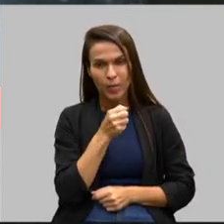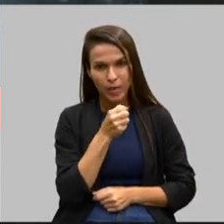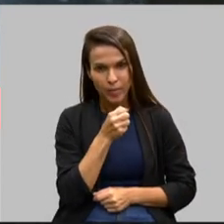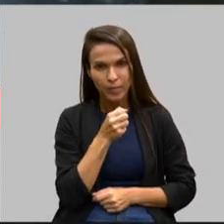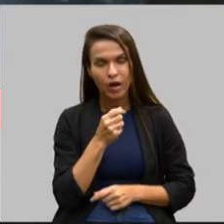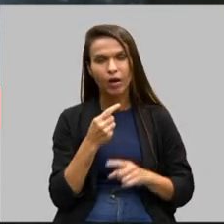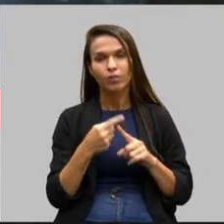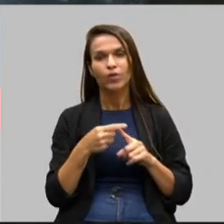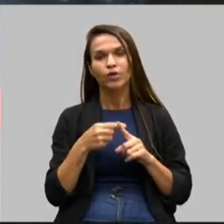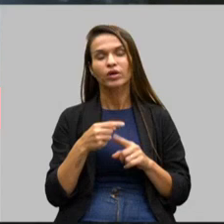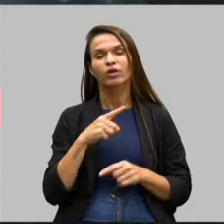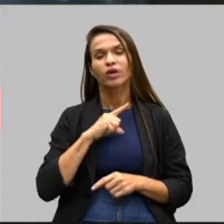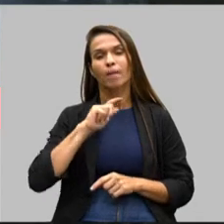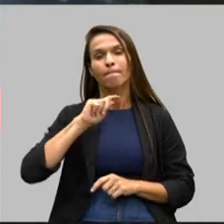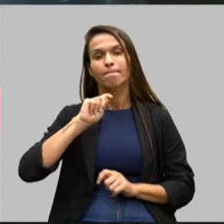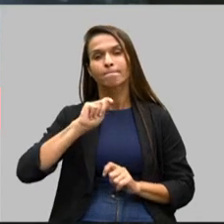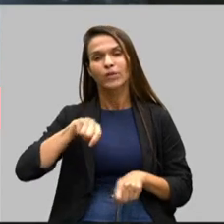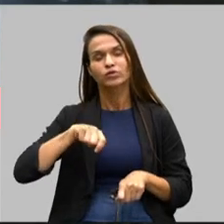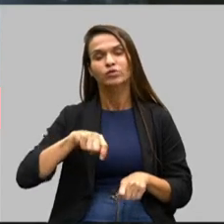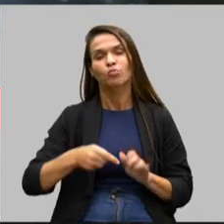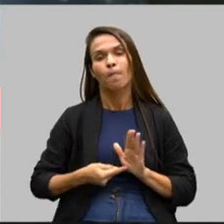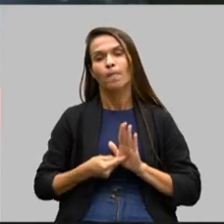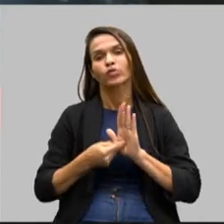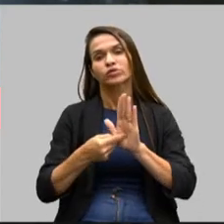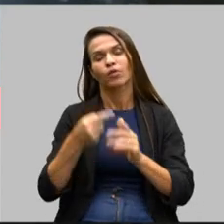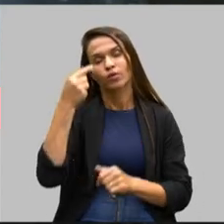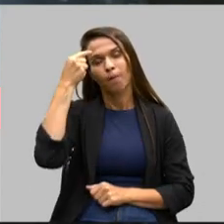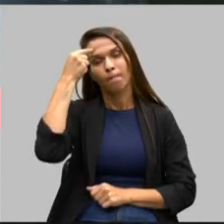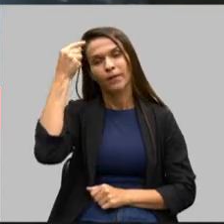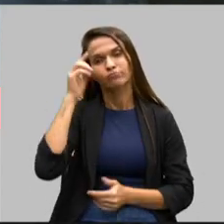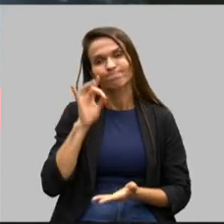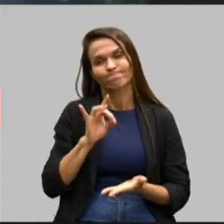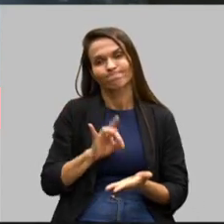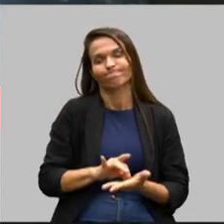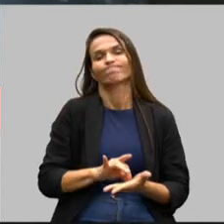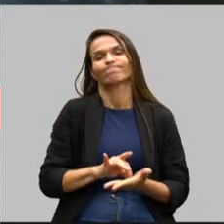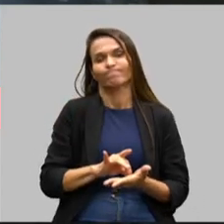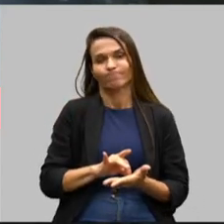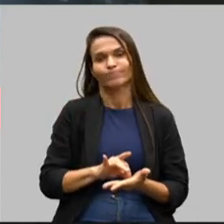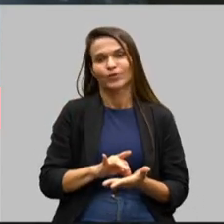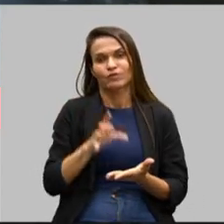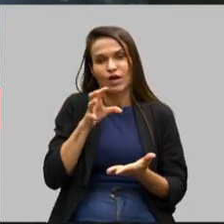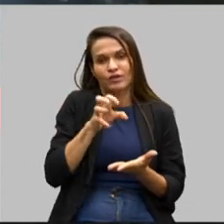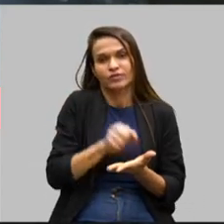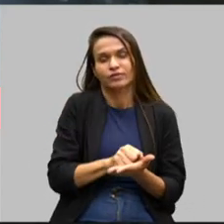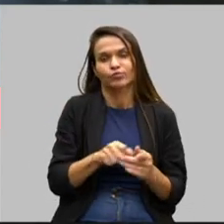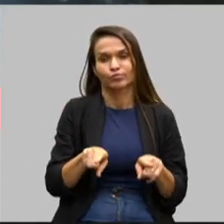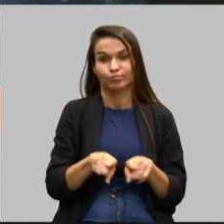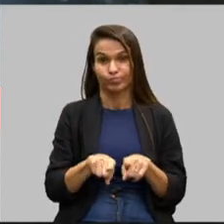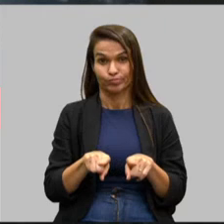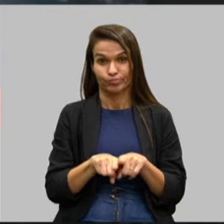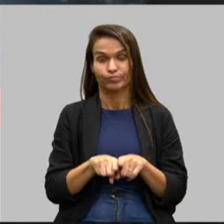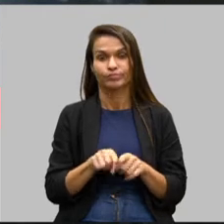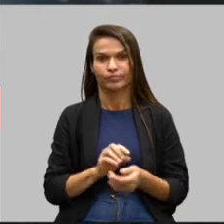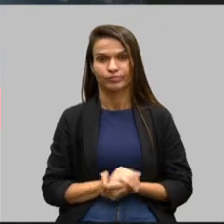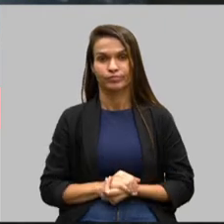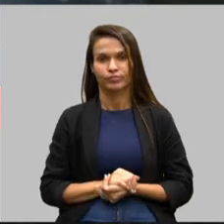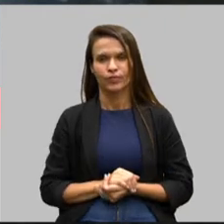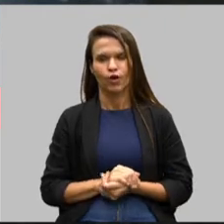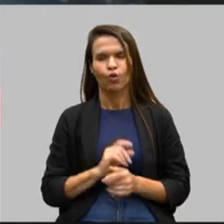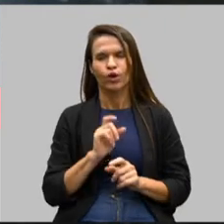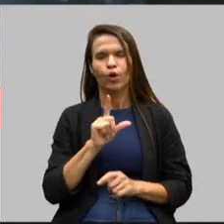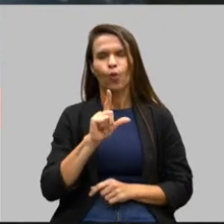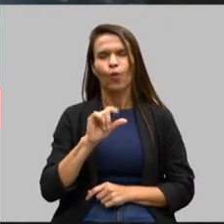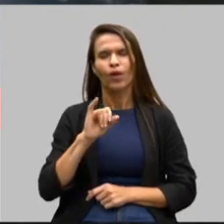eu tenho a possibilidade de expressar o que eu penso realmente, e fica registrado. O que, que o lítio vai deixar para o